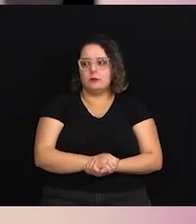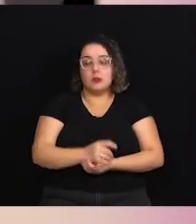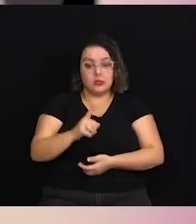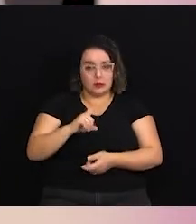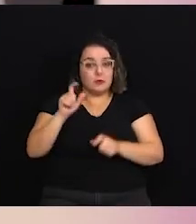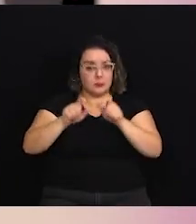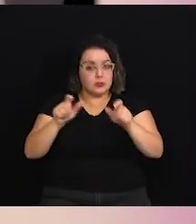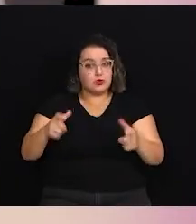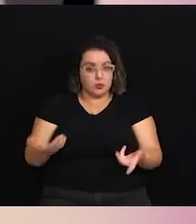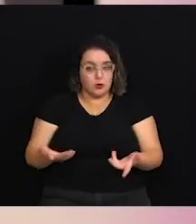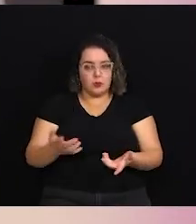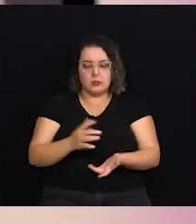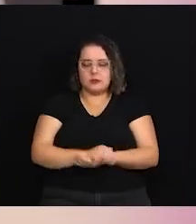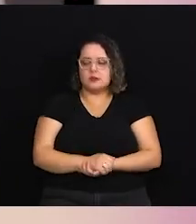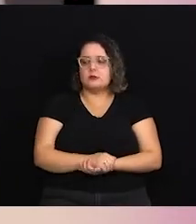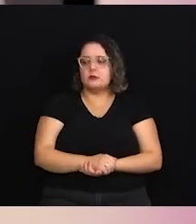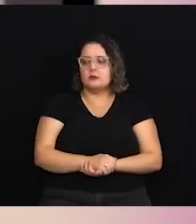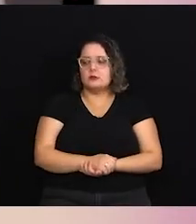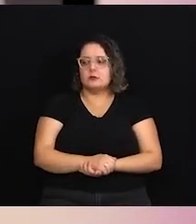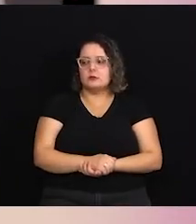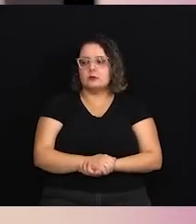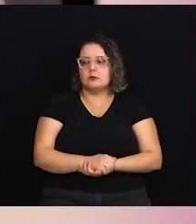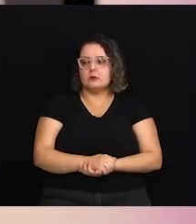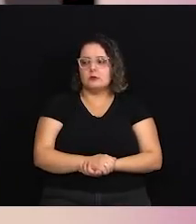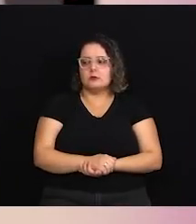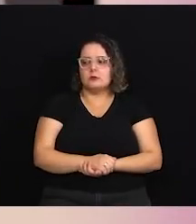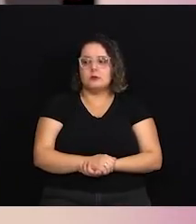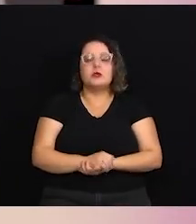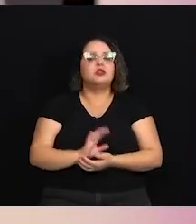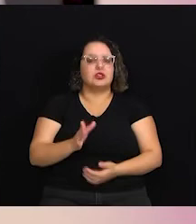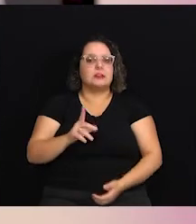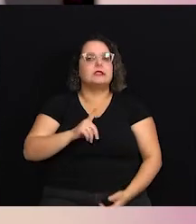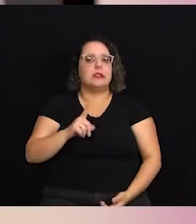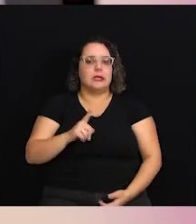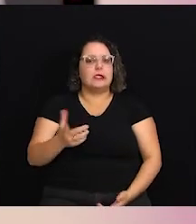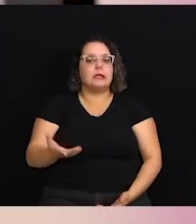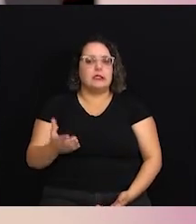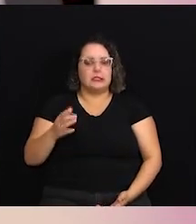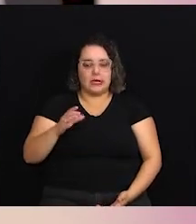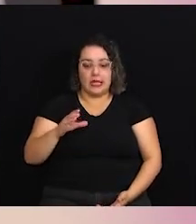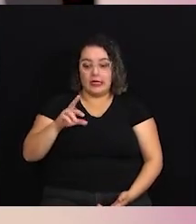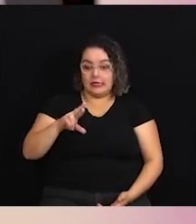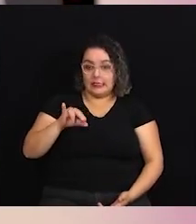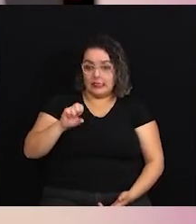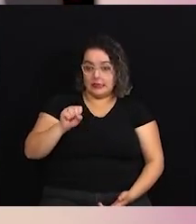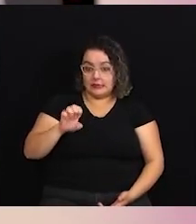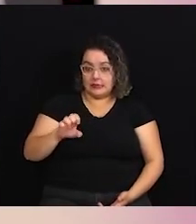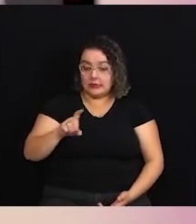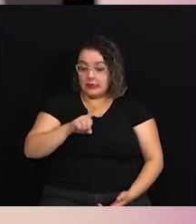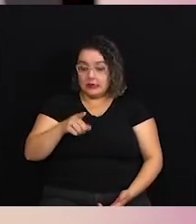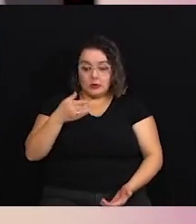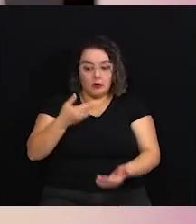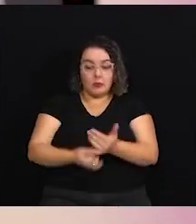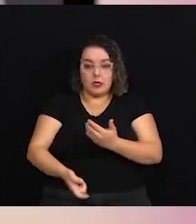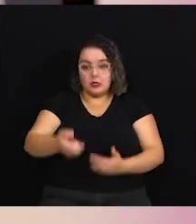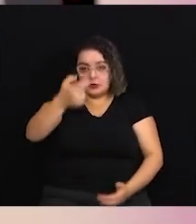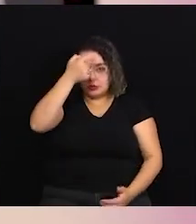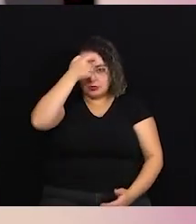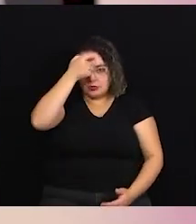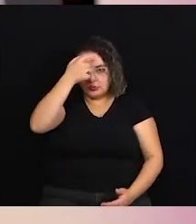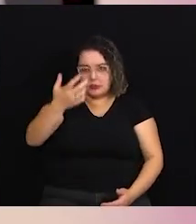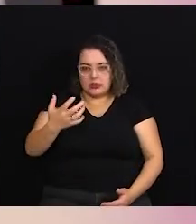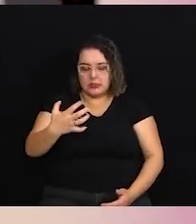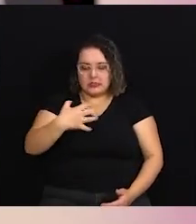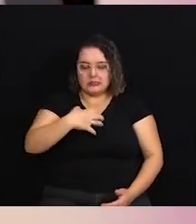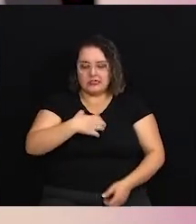e tem pessoa que tem já uma crise em que ela não perde a consciência ela ela